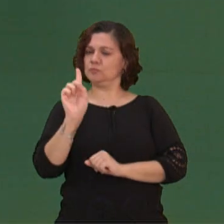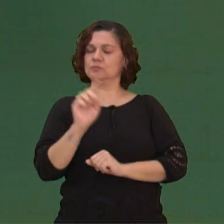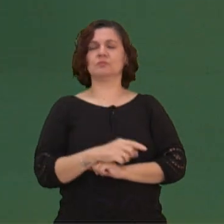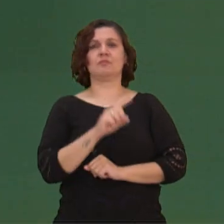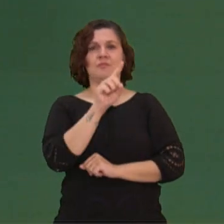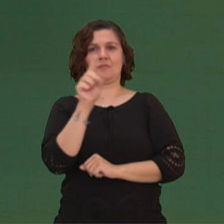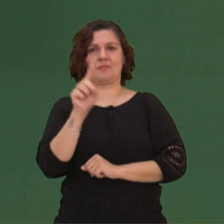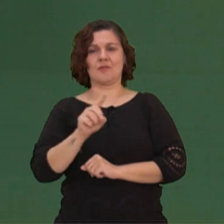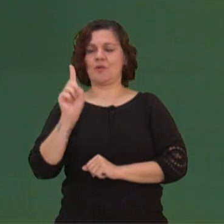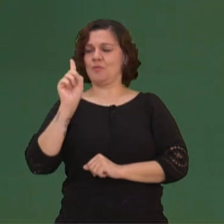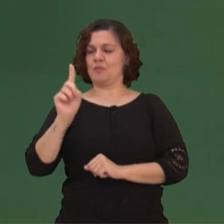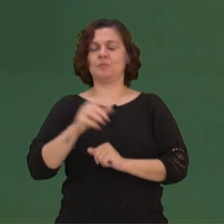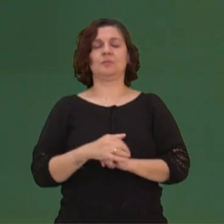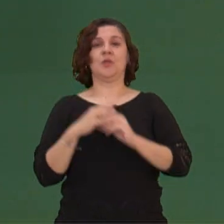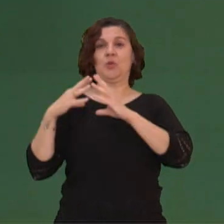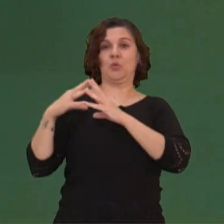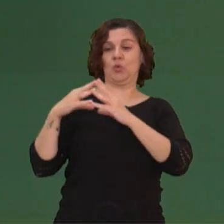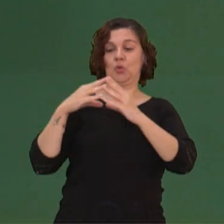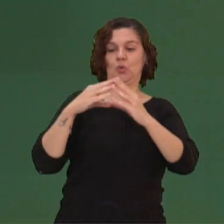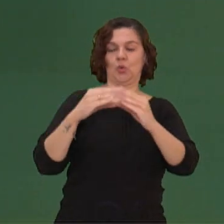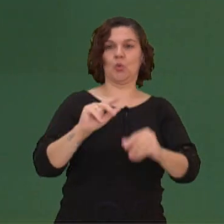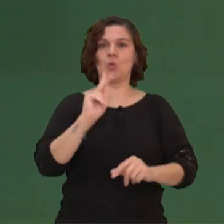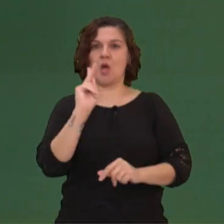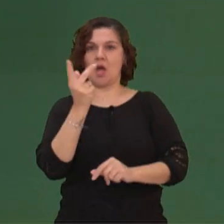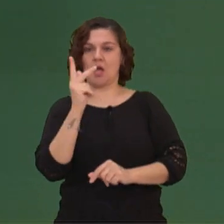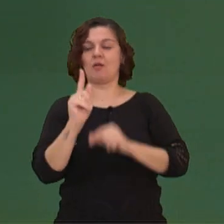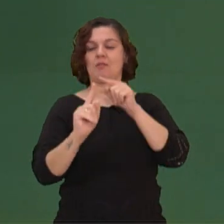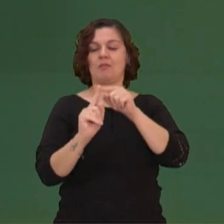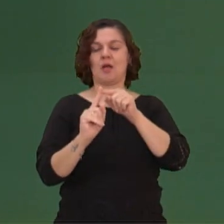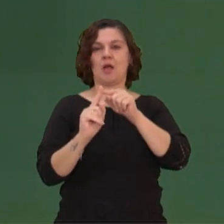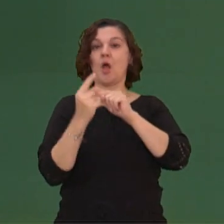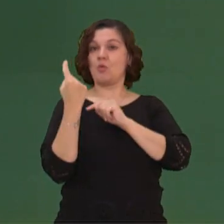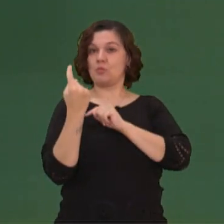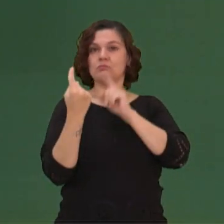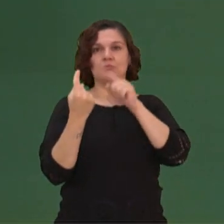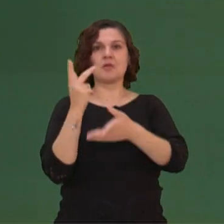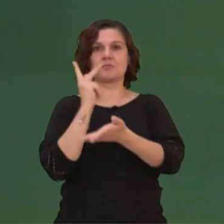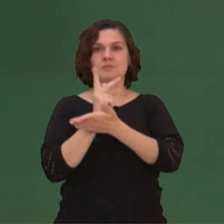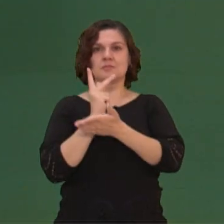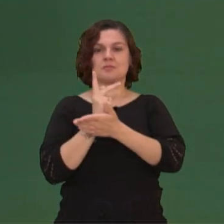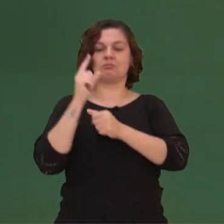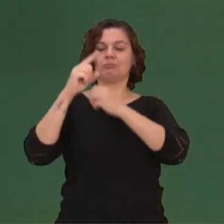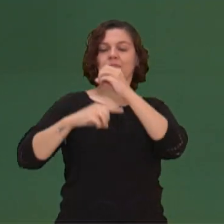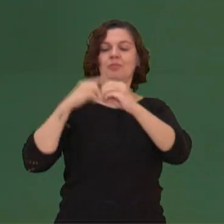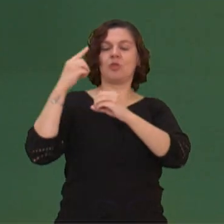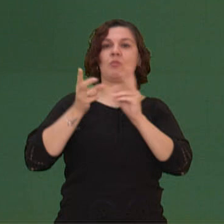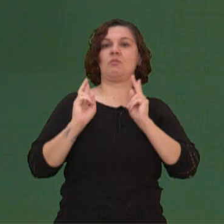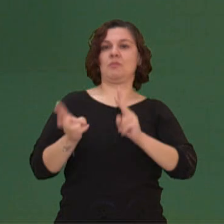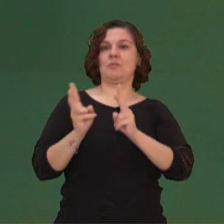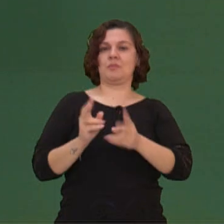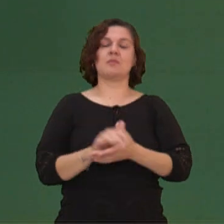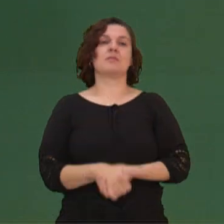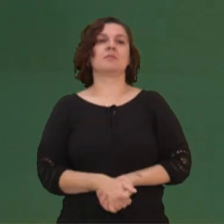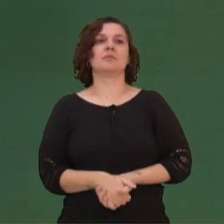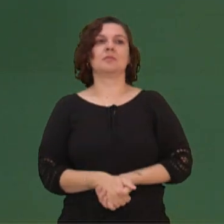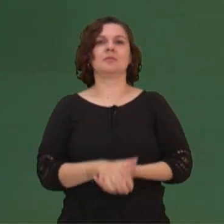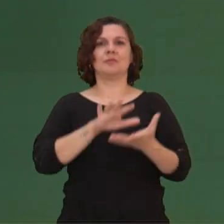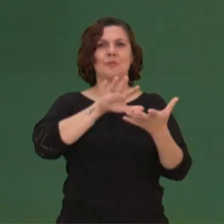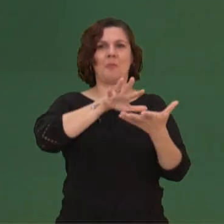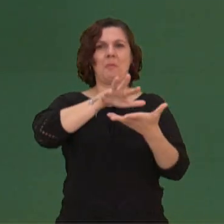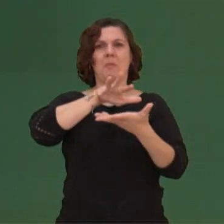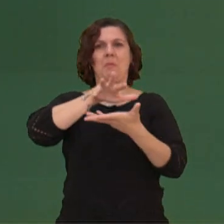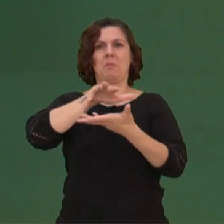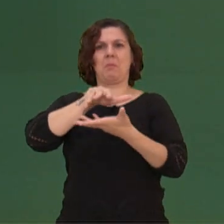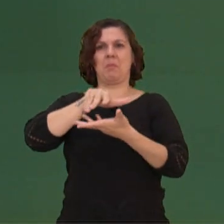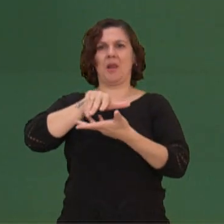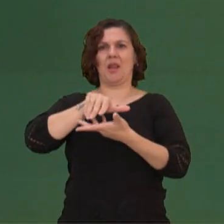1. Todos os átomos do planeta que tiverem um próton somente serão hidrogênio. Do planeta não, né?